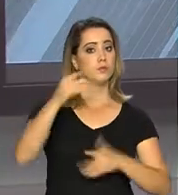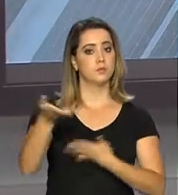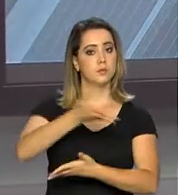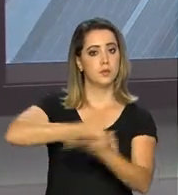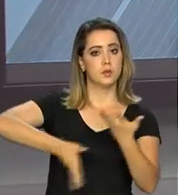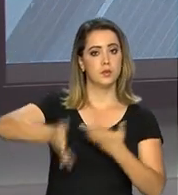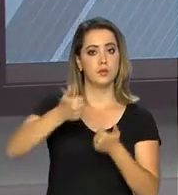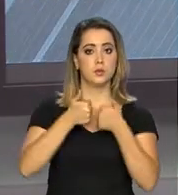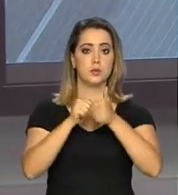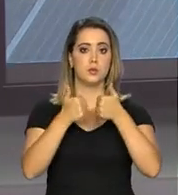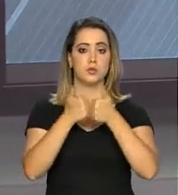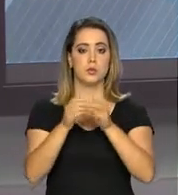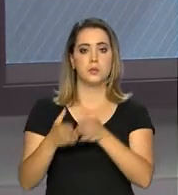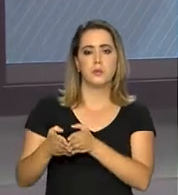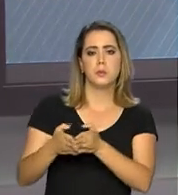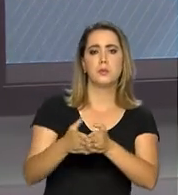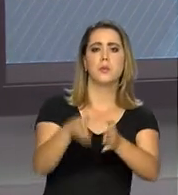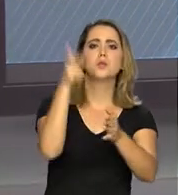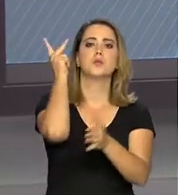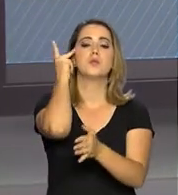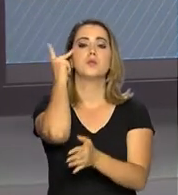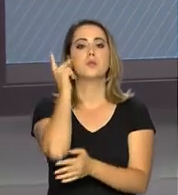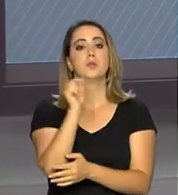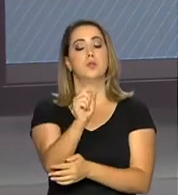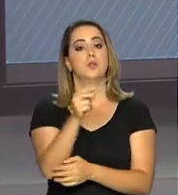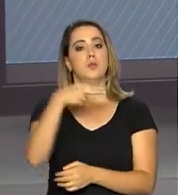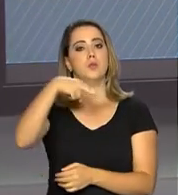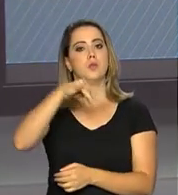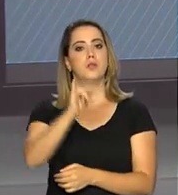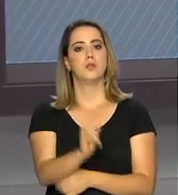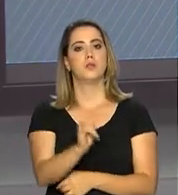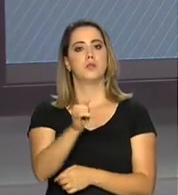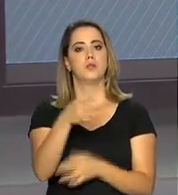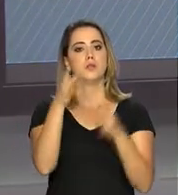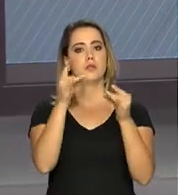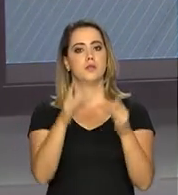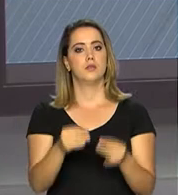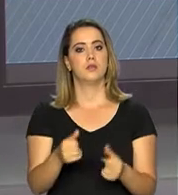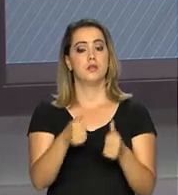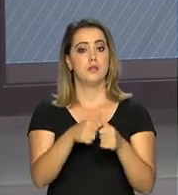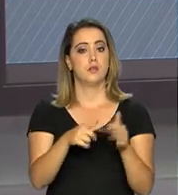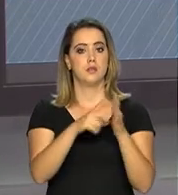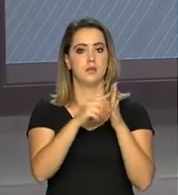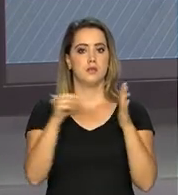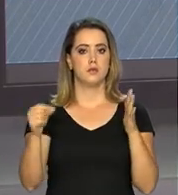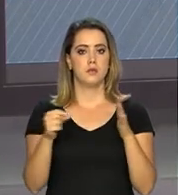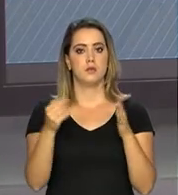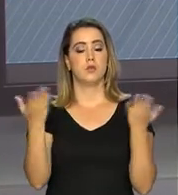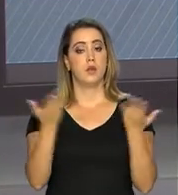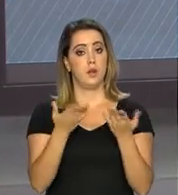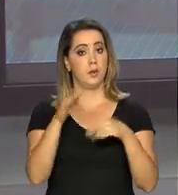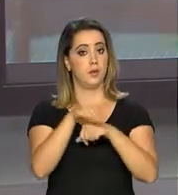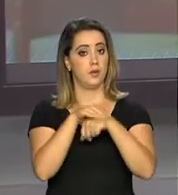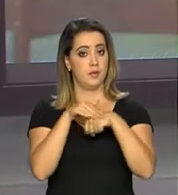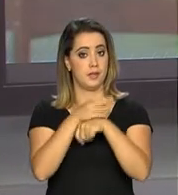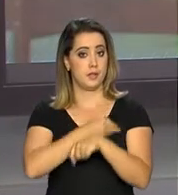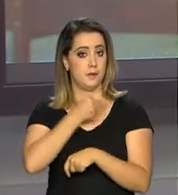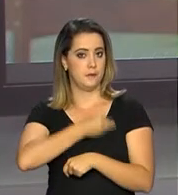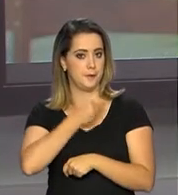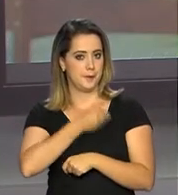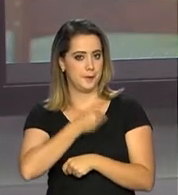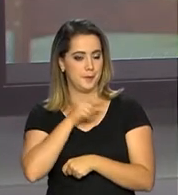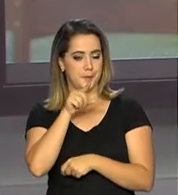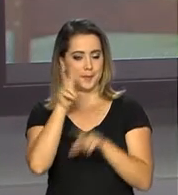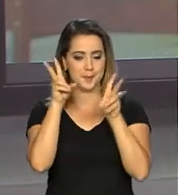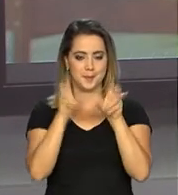movimentação de cargas no Porto de Santos. O repórter Ney Pereira, que está no Palácio do Planalto, conversa com a gente ao